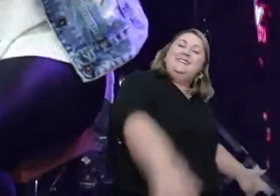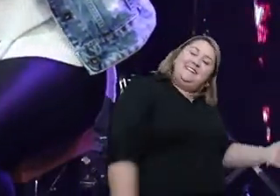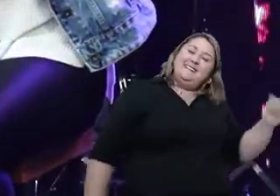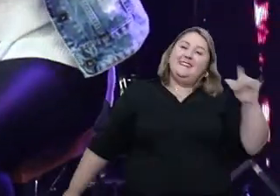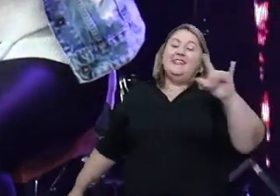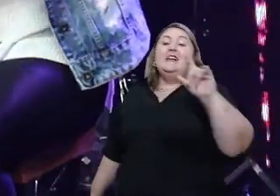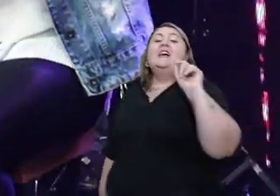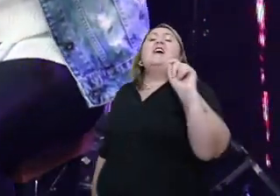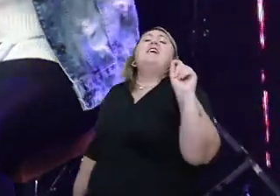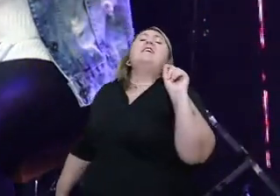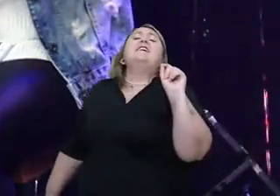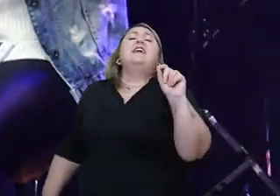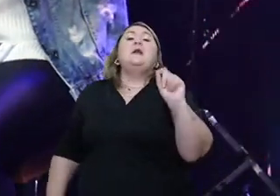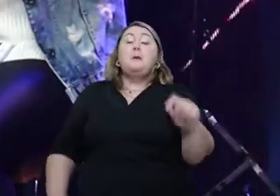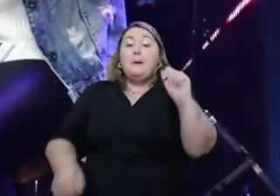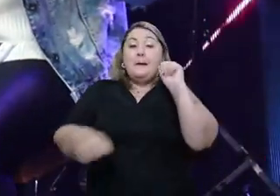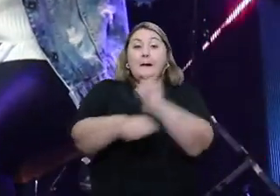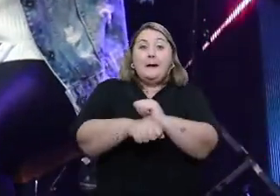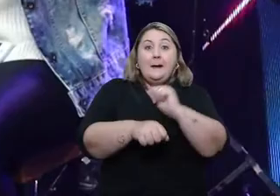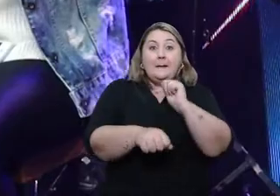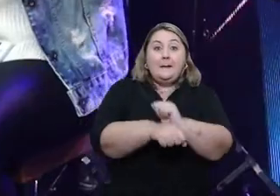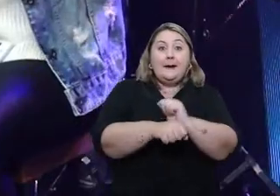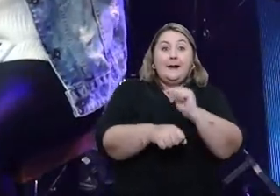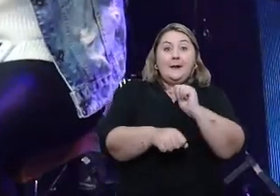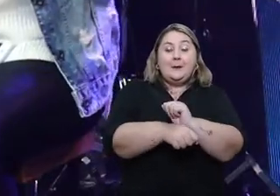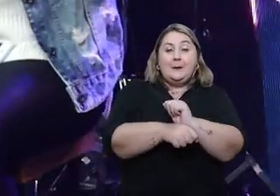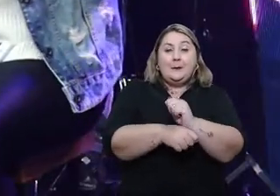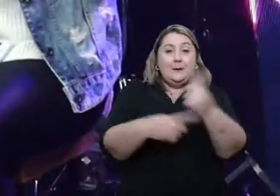oh, oh. E quem nunca